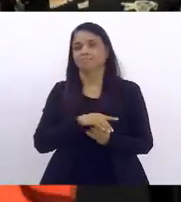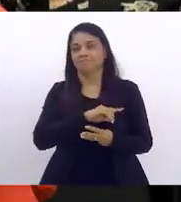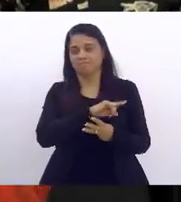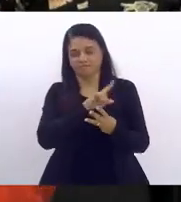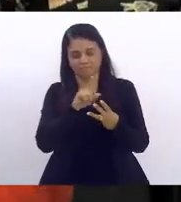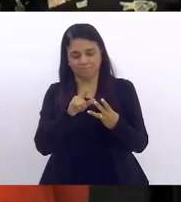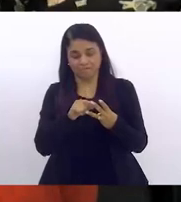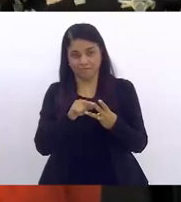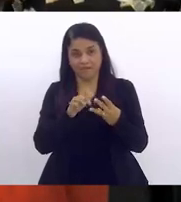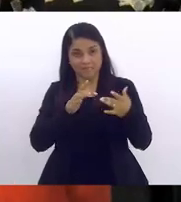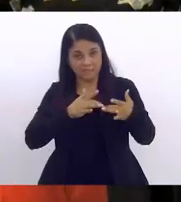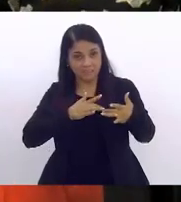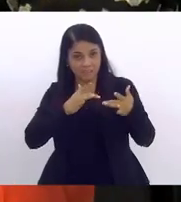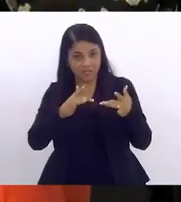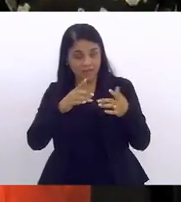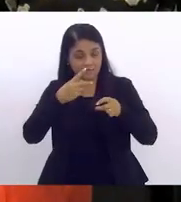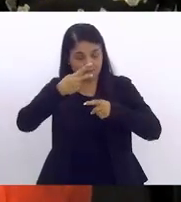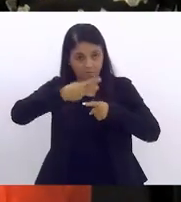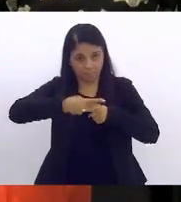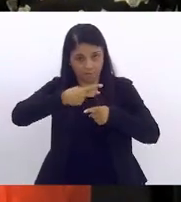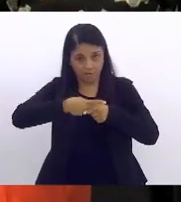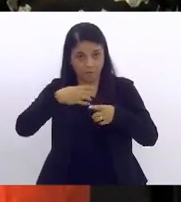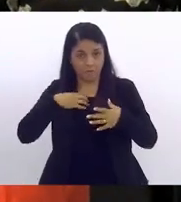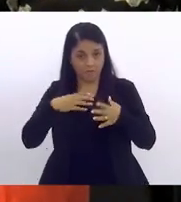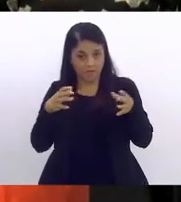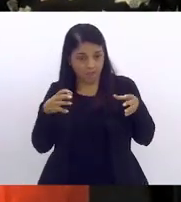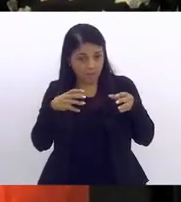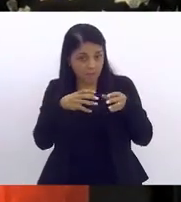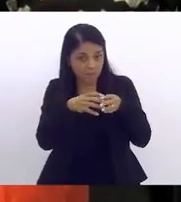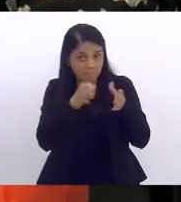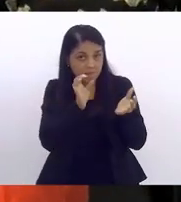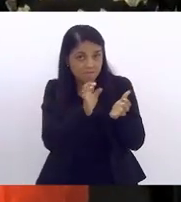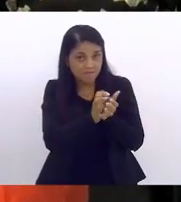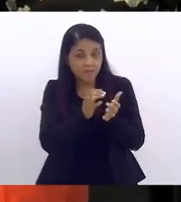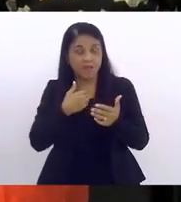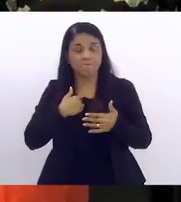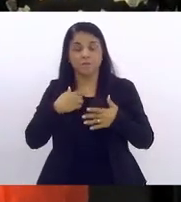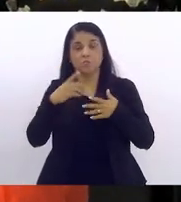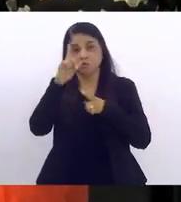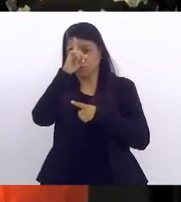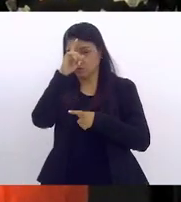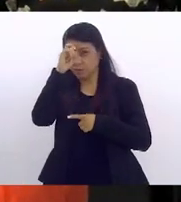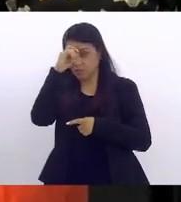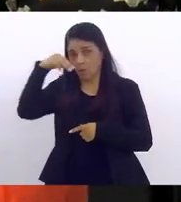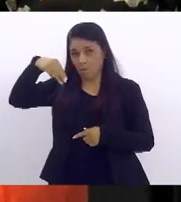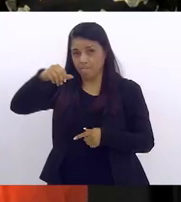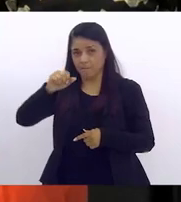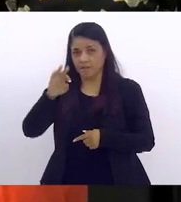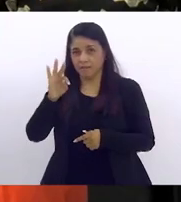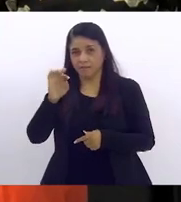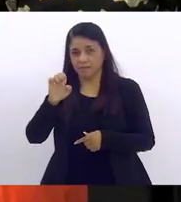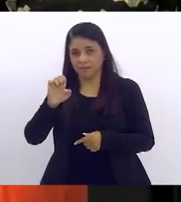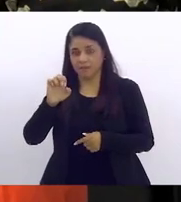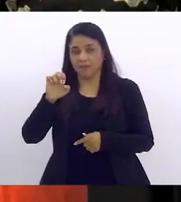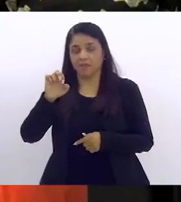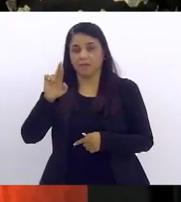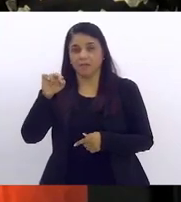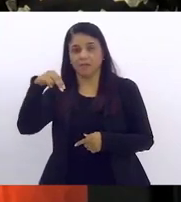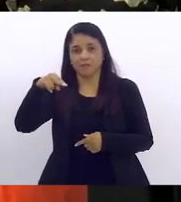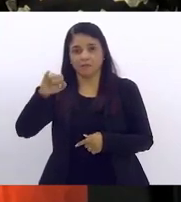De dedicar a esse prêmio a minha equipe, a minha maternidade, a todos eles que trabalham e estão